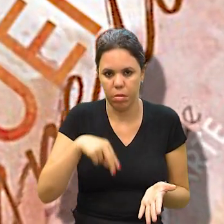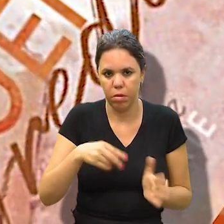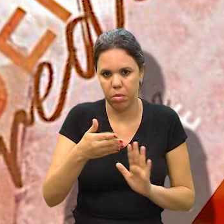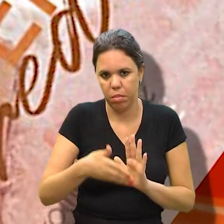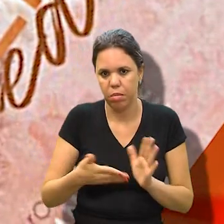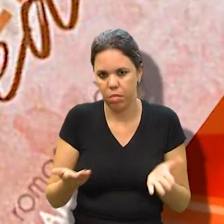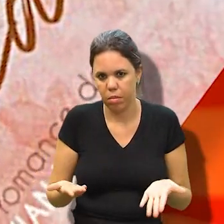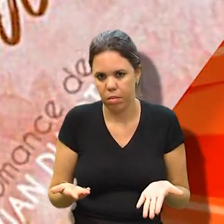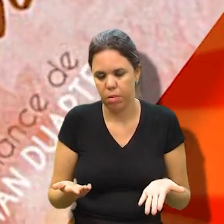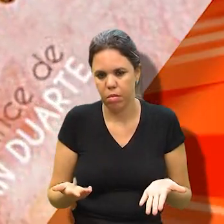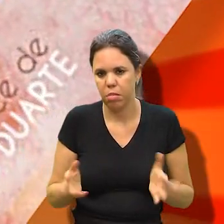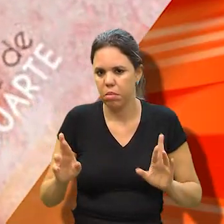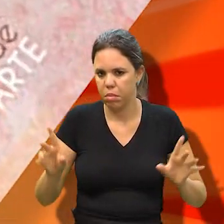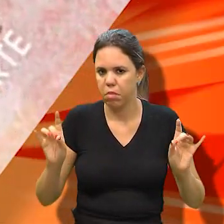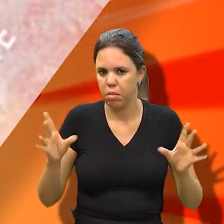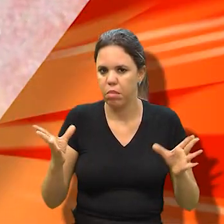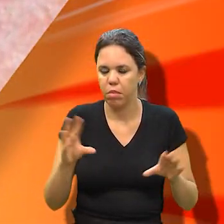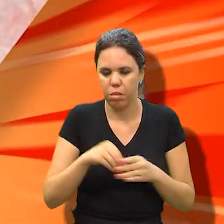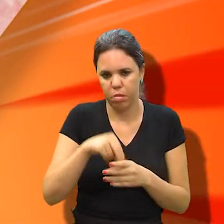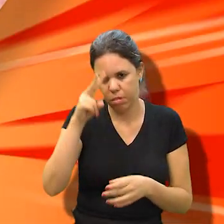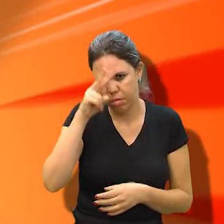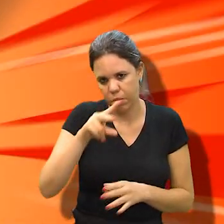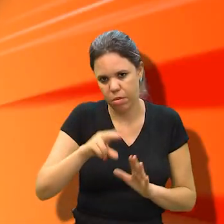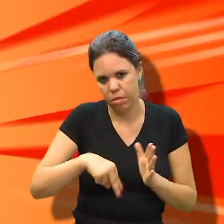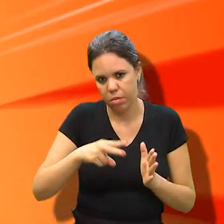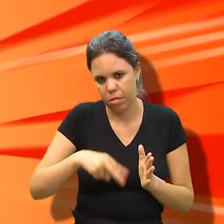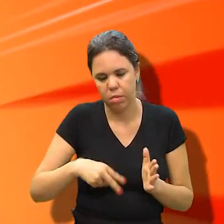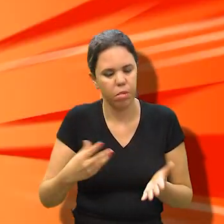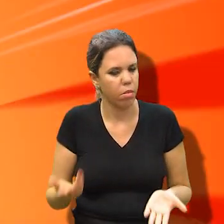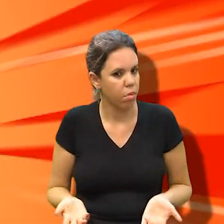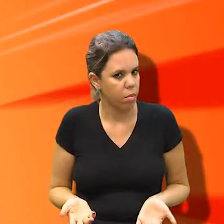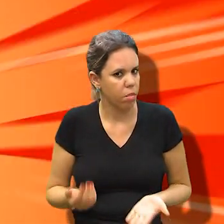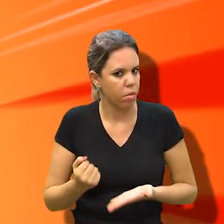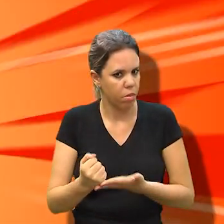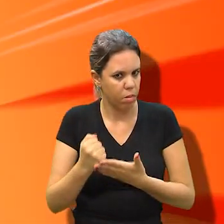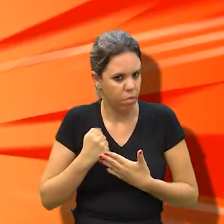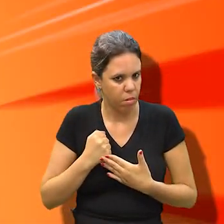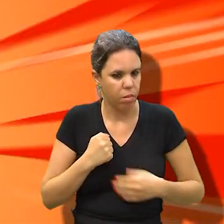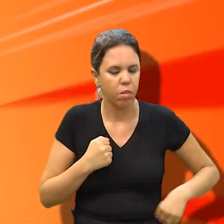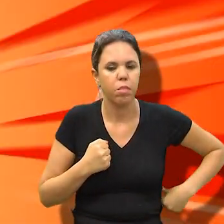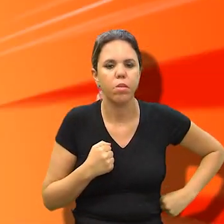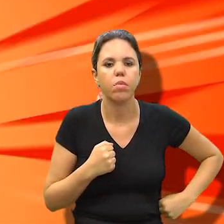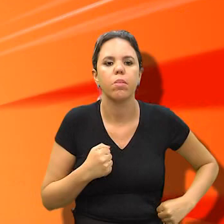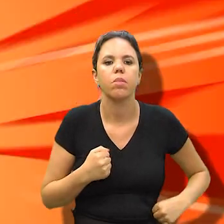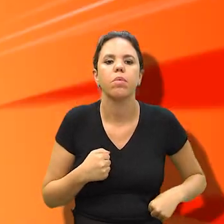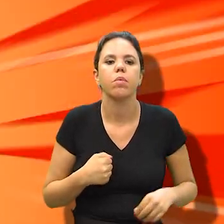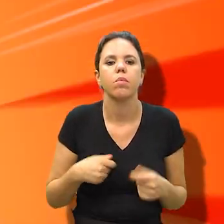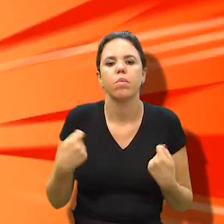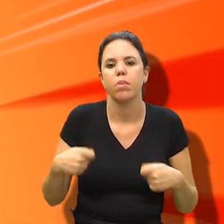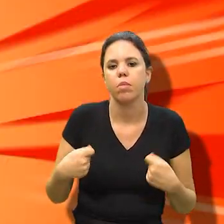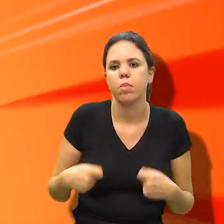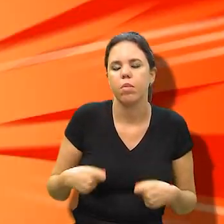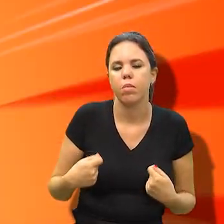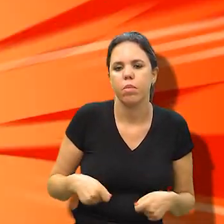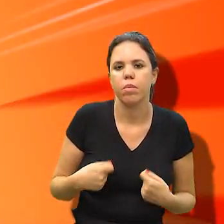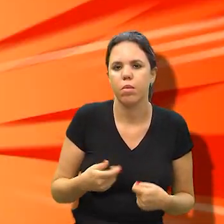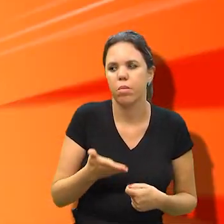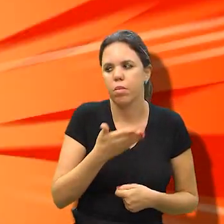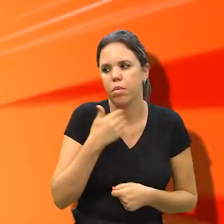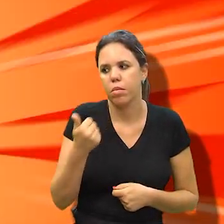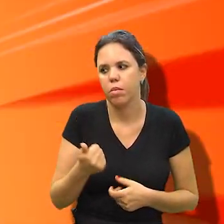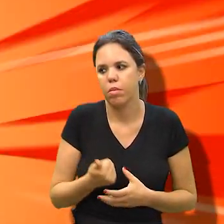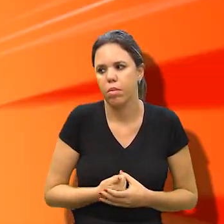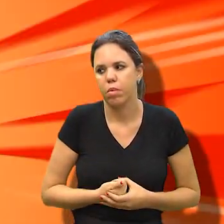serviço e isso também foi um dos diferenciais dessa história. Essa leitura crítica que me ajudou a ver os pontos que precisavam